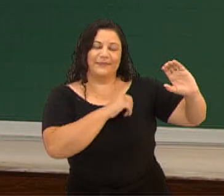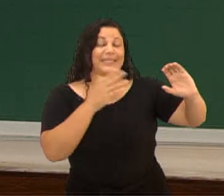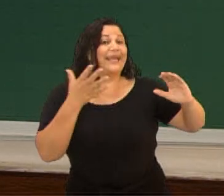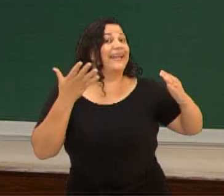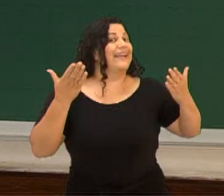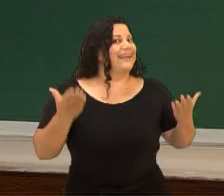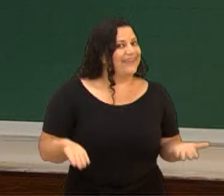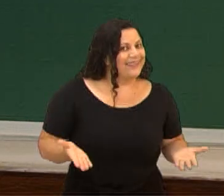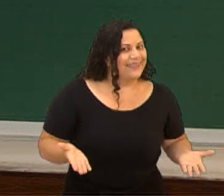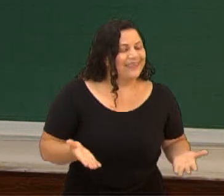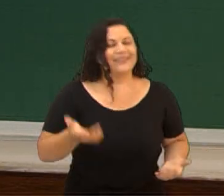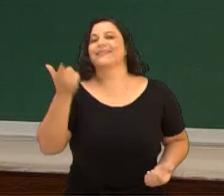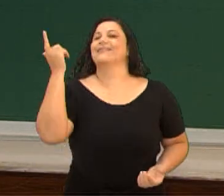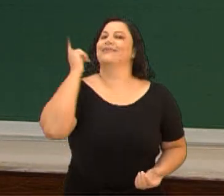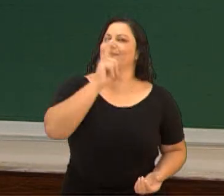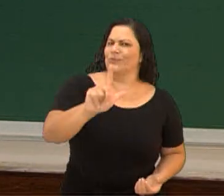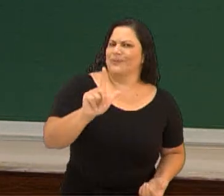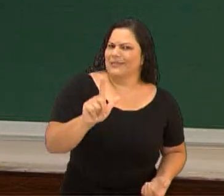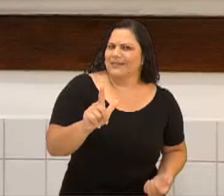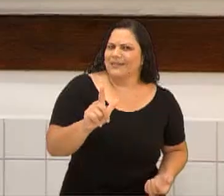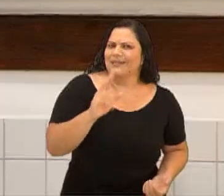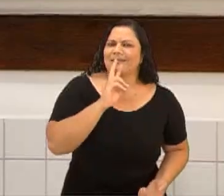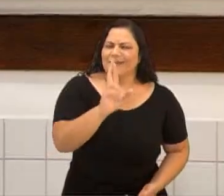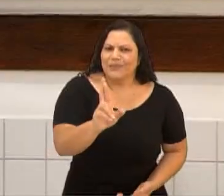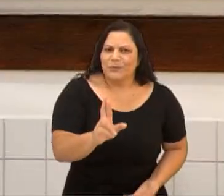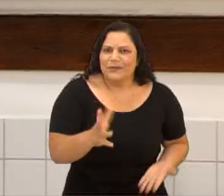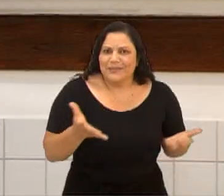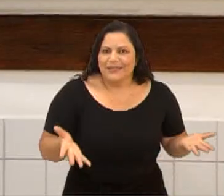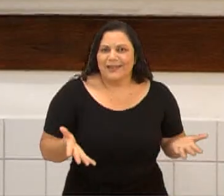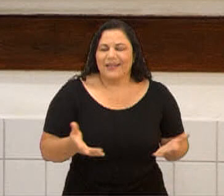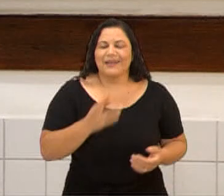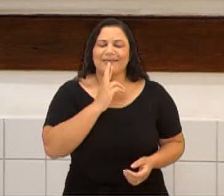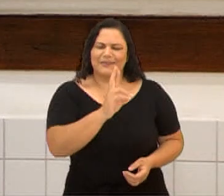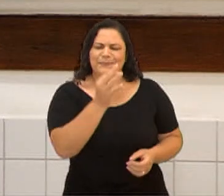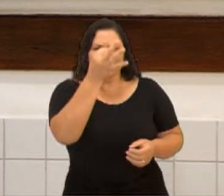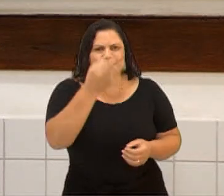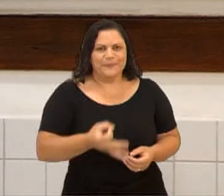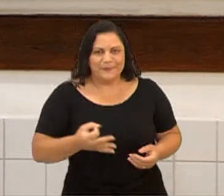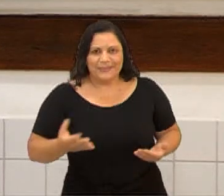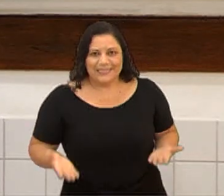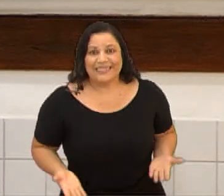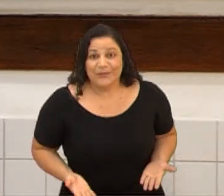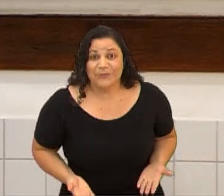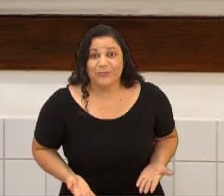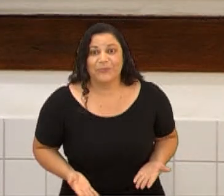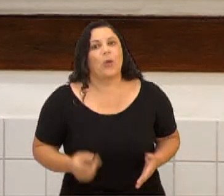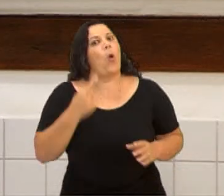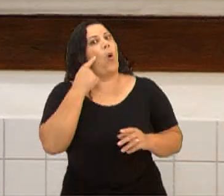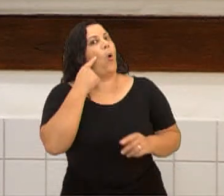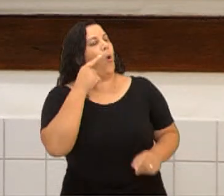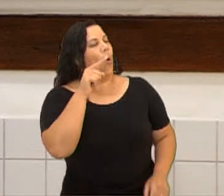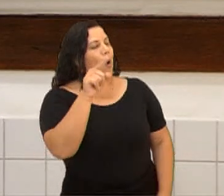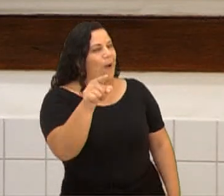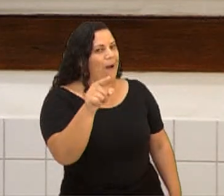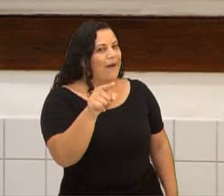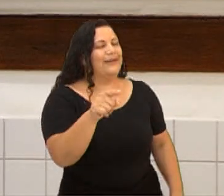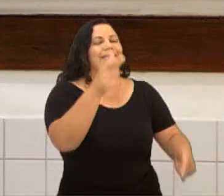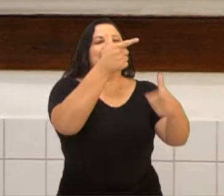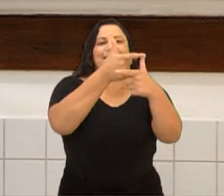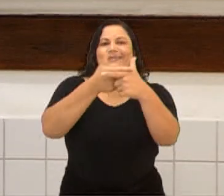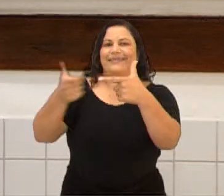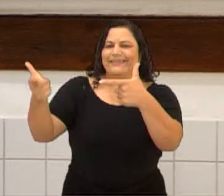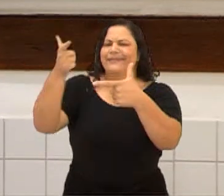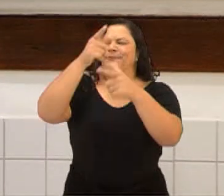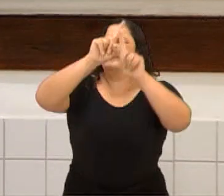aí, vocês acertaram? Chegaram na resposta correta? Ai, ai, ai, hein? São divisões